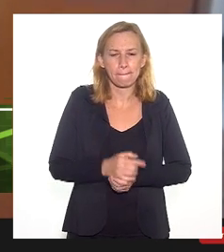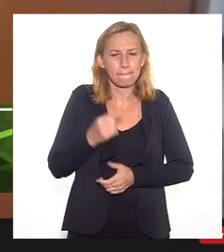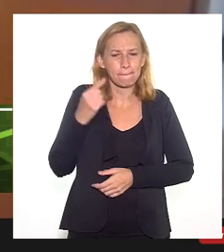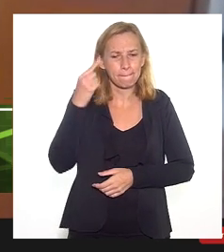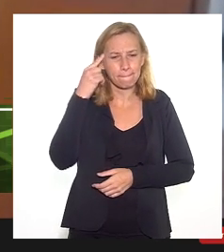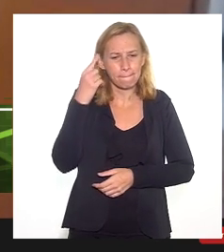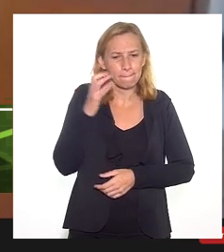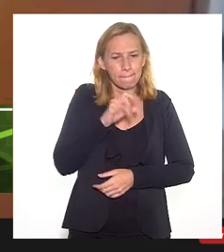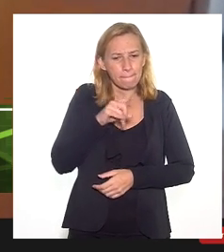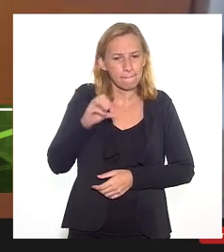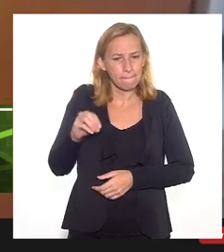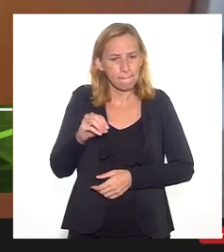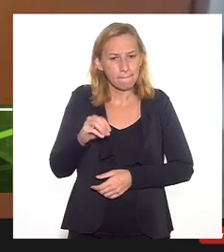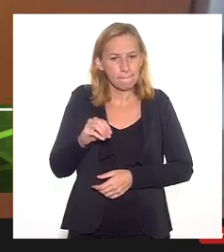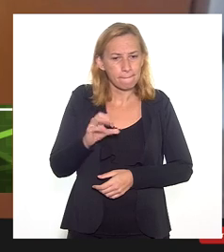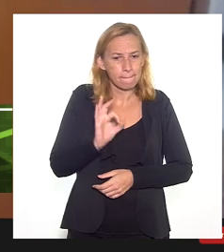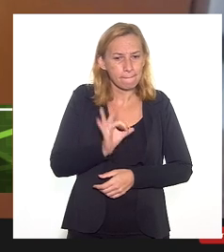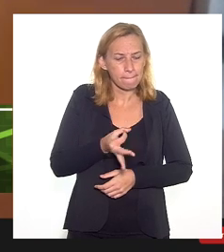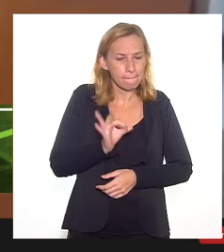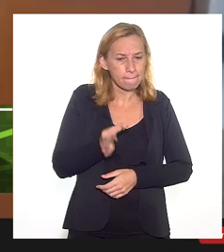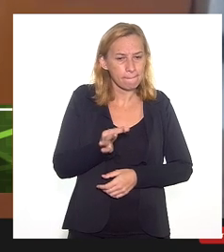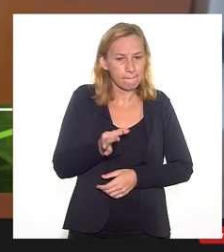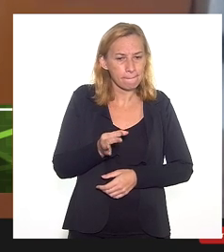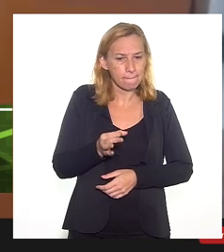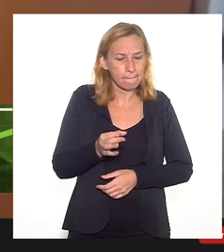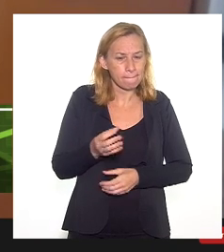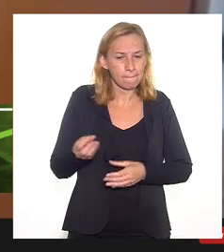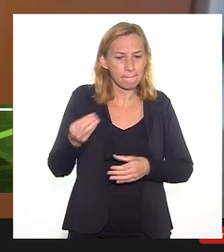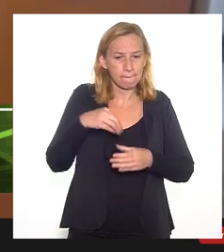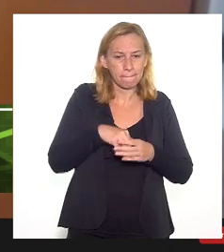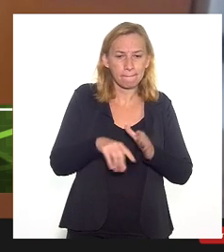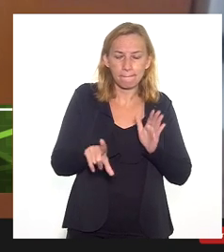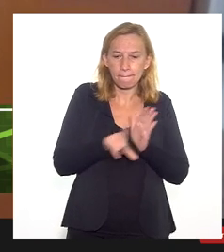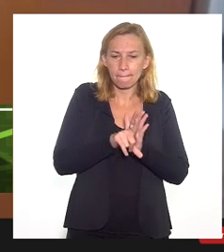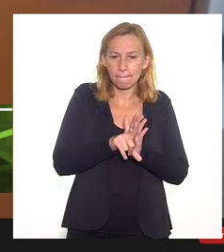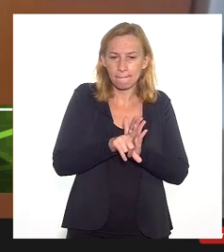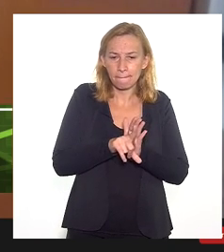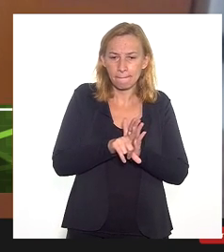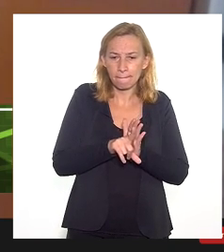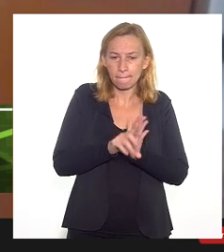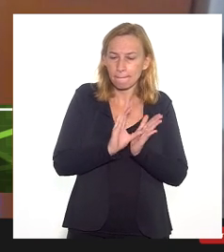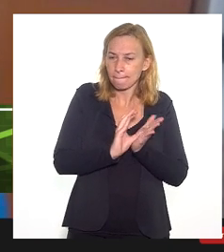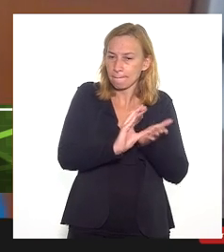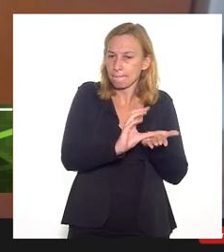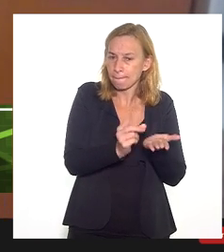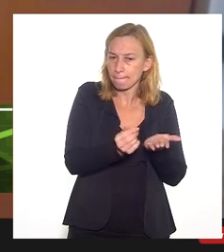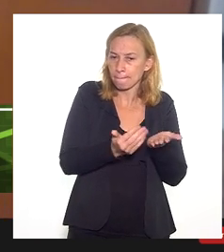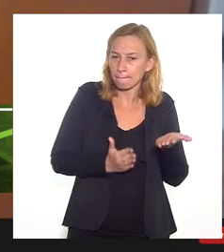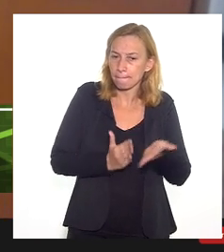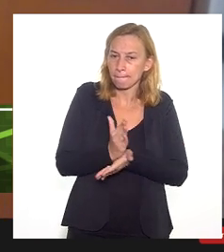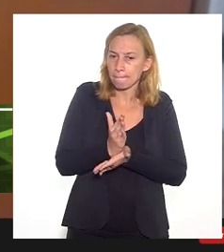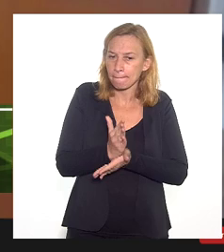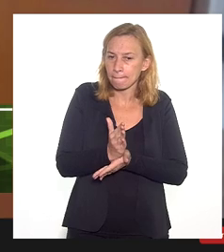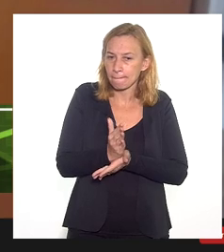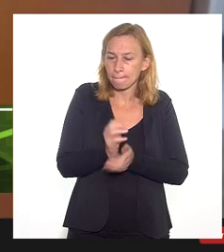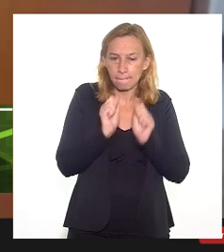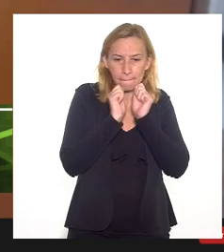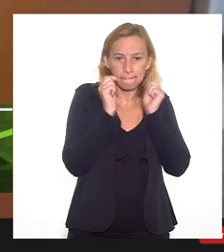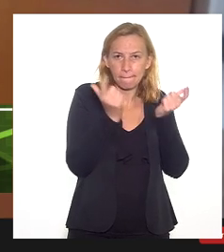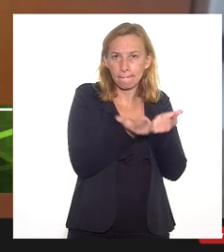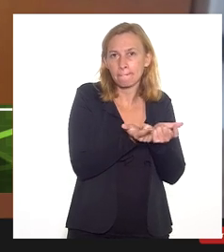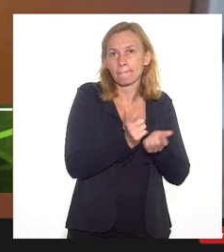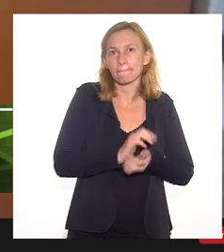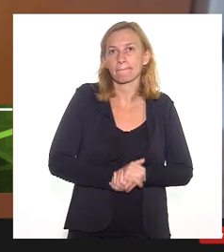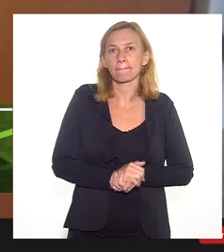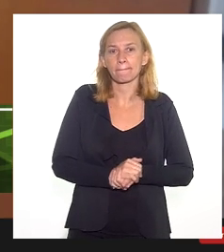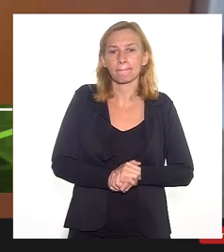de do décimos foi, inclusive, trazida para dentro da lei de diretrizes orçamentárias aprovada pela Assembleia Legislativa.